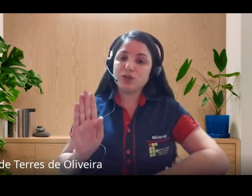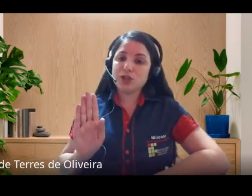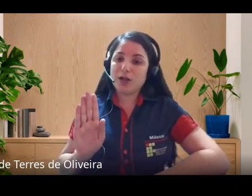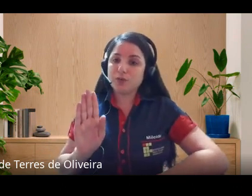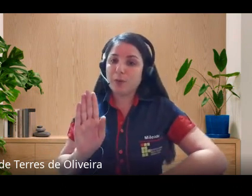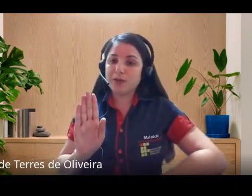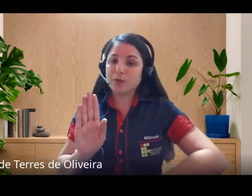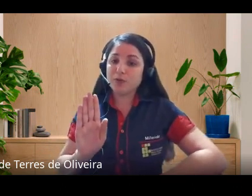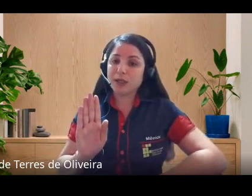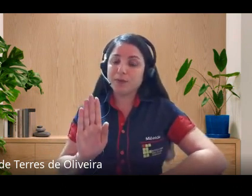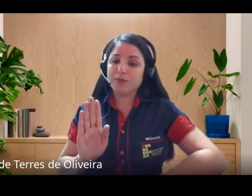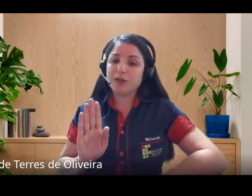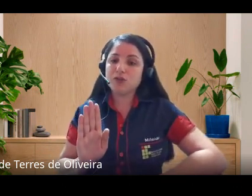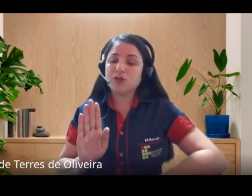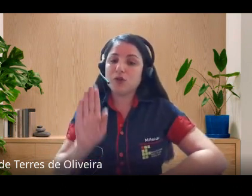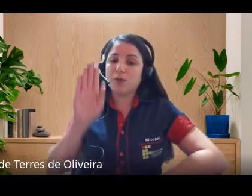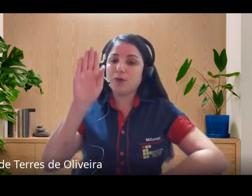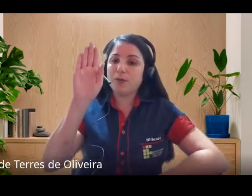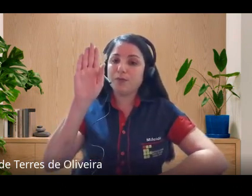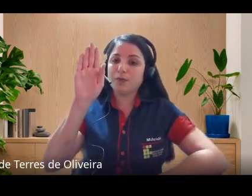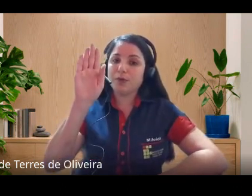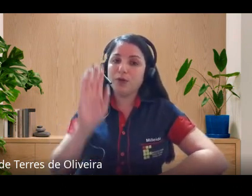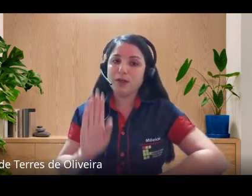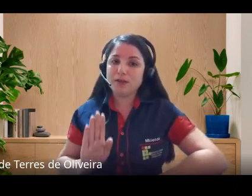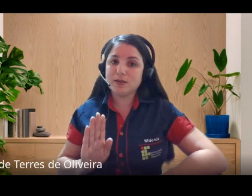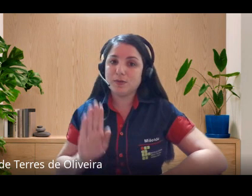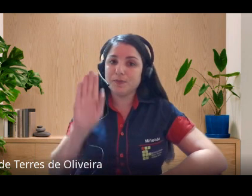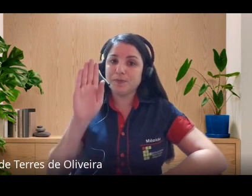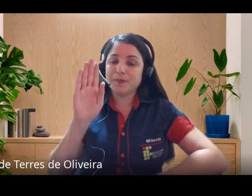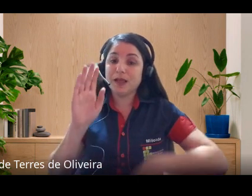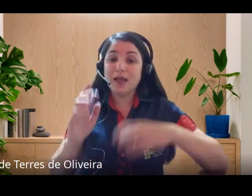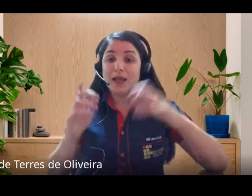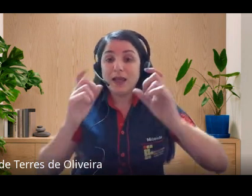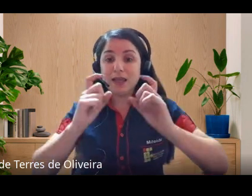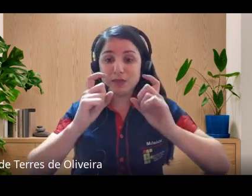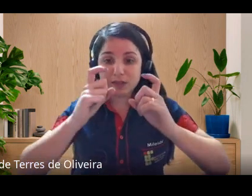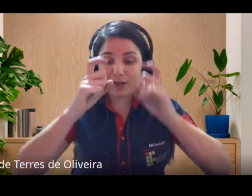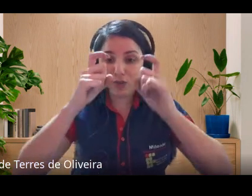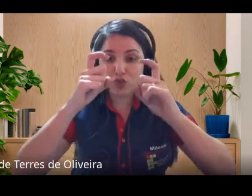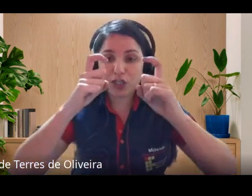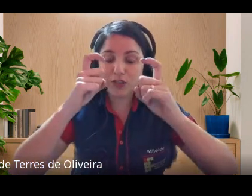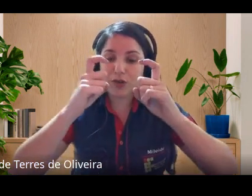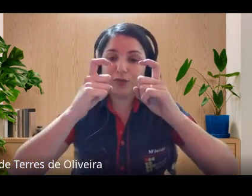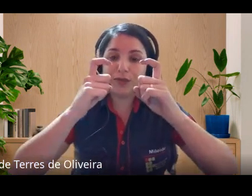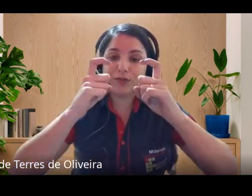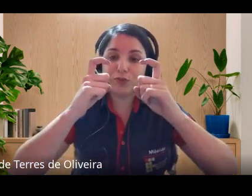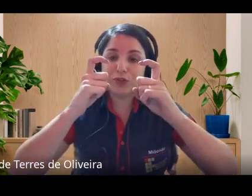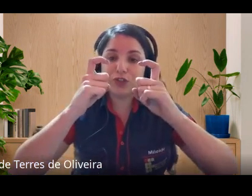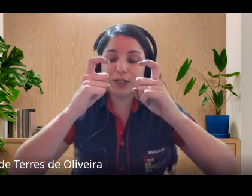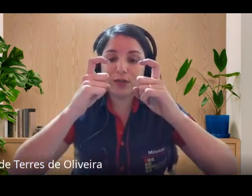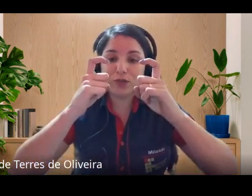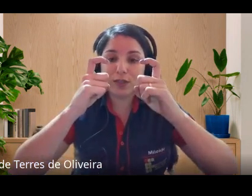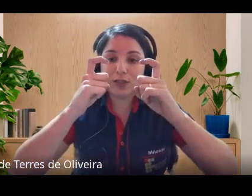todos fechados. Palma da mão voltada para frente e sobe, ó. Orientação. E aí, se você faz o X, ó, configuração de mão